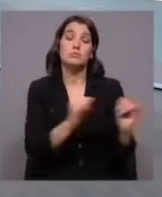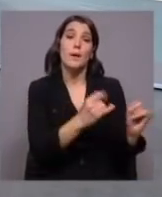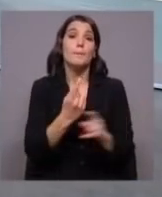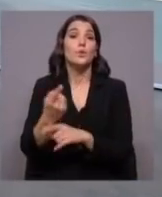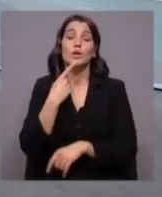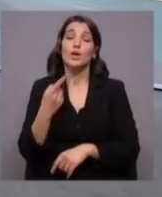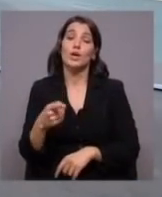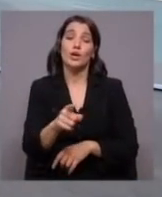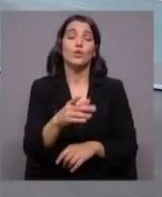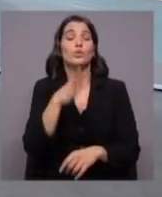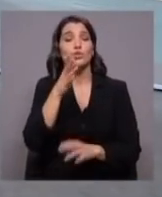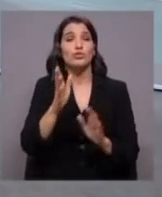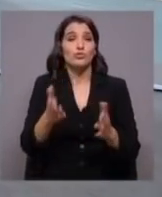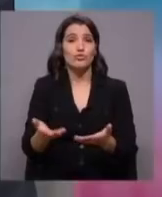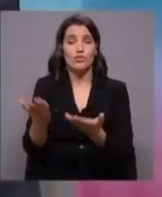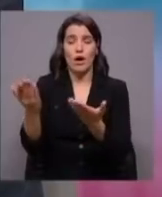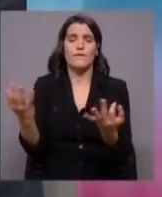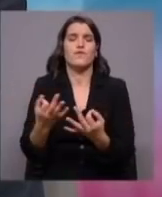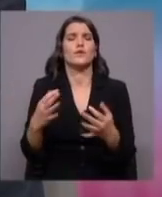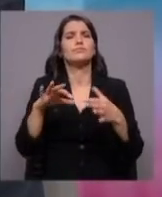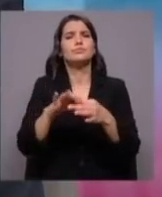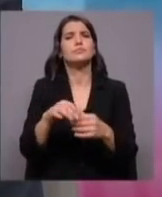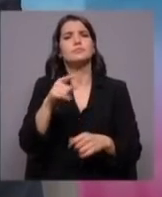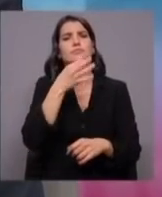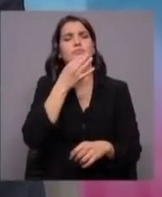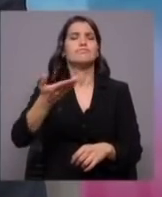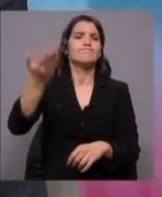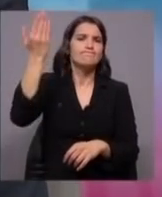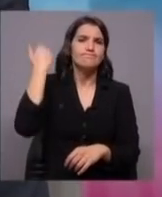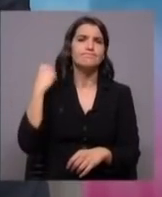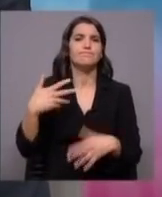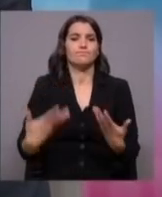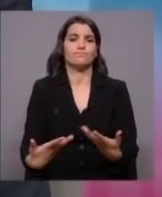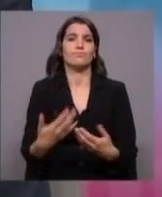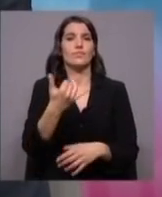Rui Rio claramente afirmou-se em relação... Está a falar do passado, estamos em